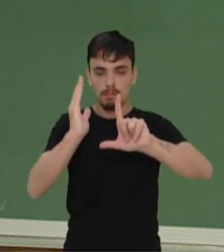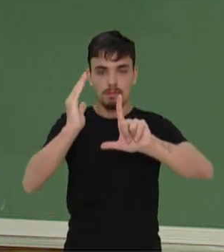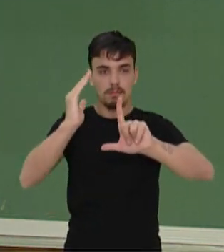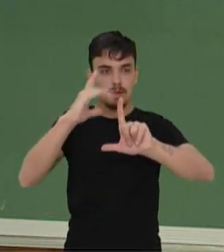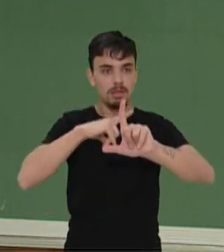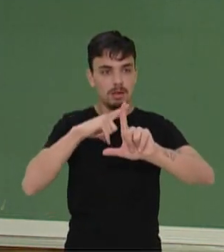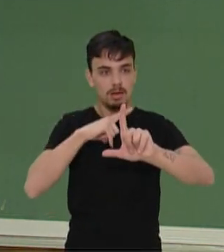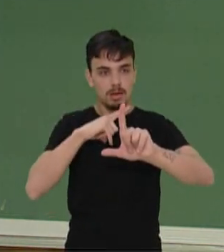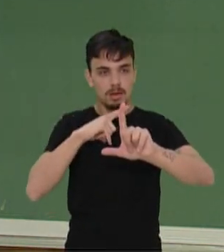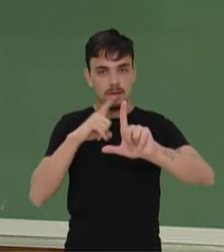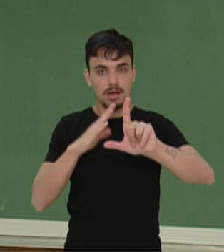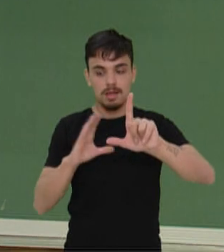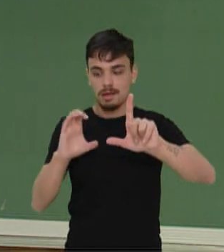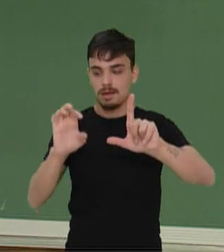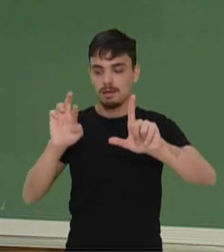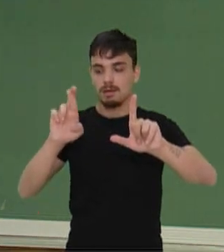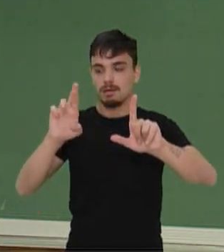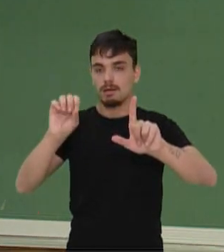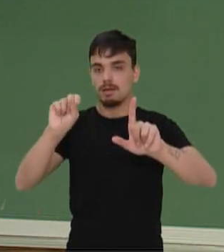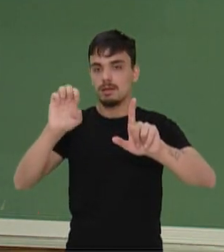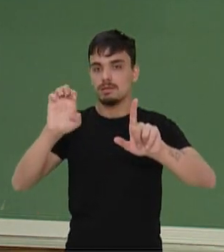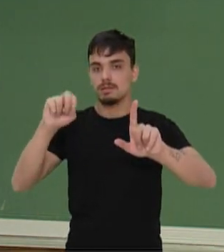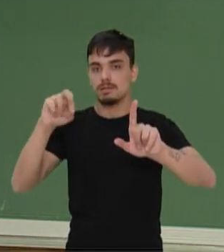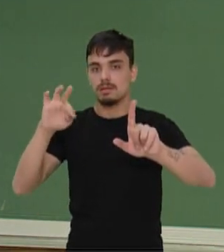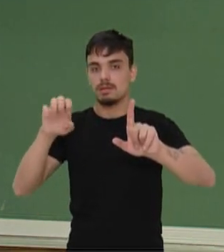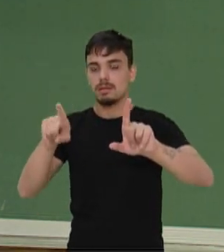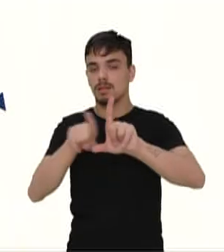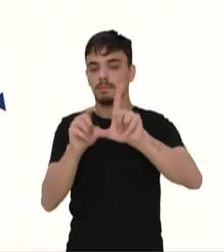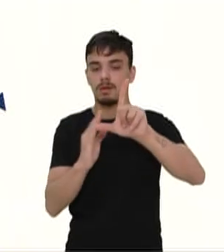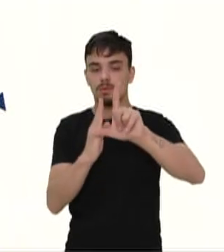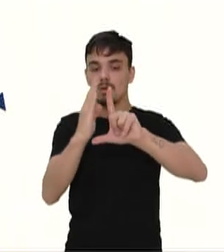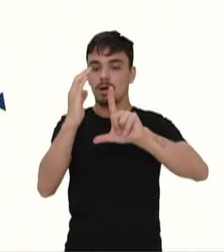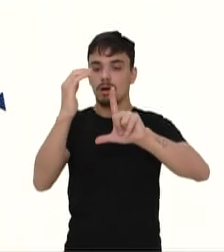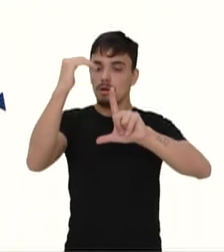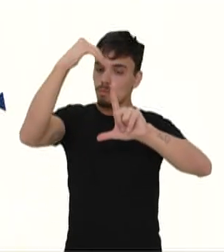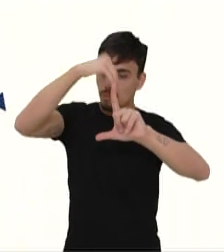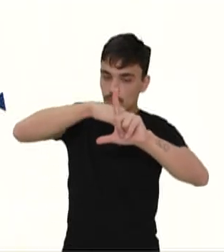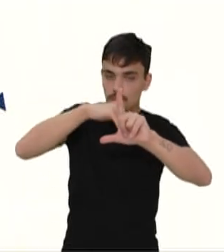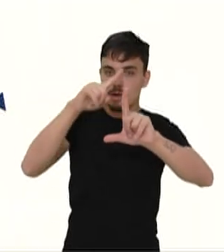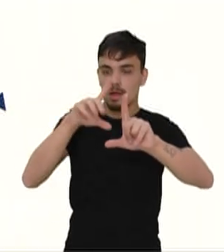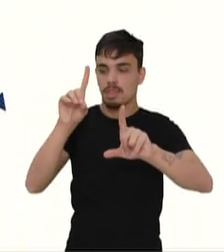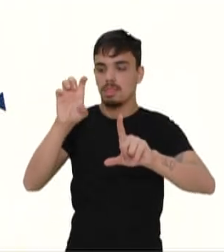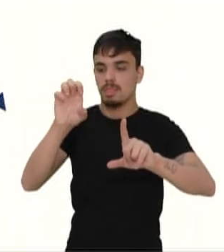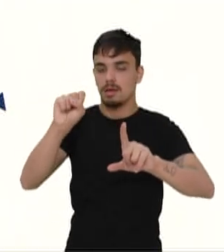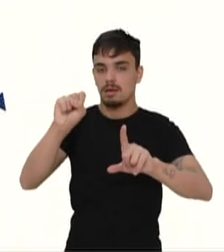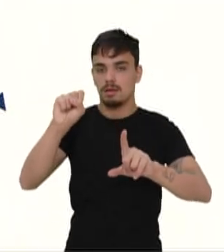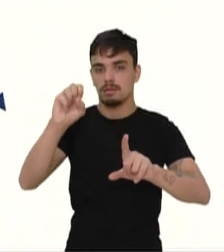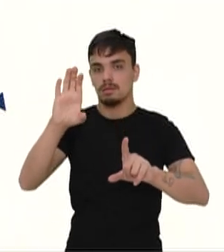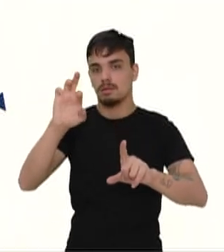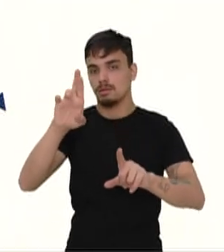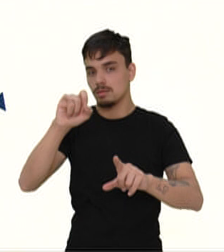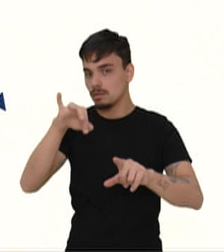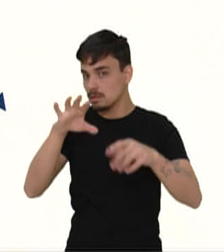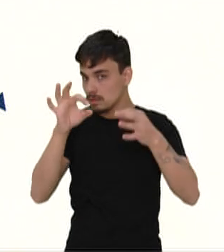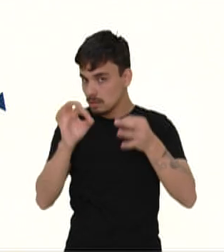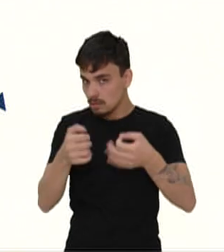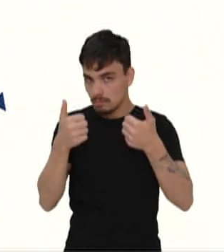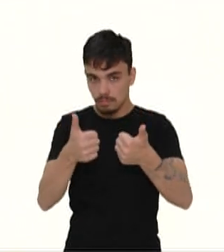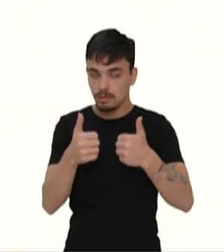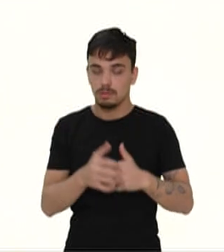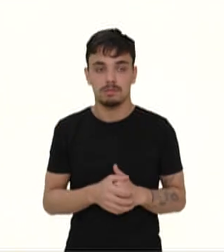essa parábola ela é crescente. E após o eixo de simetria, é decrescente. Beleza? Ok?